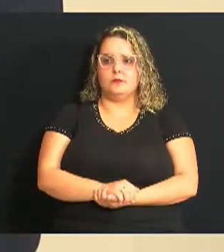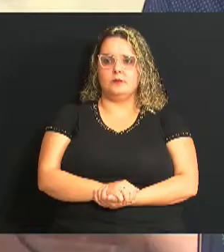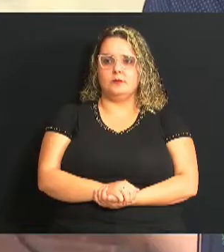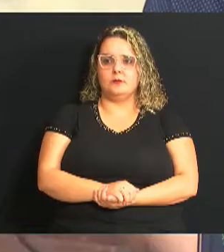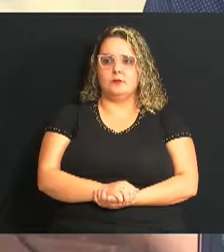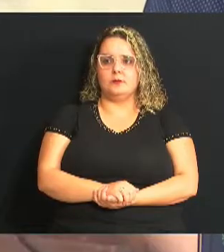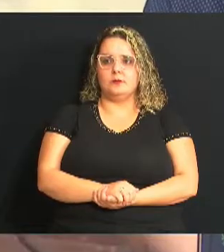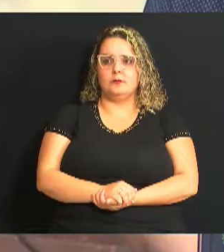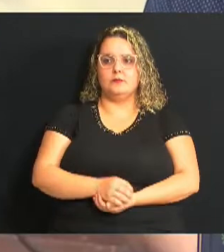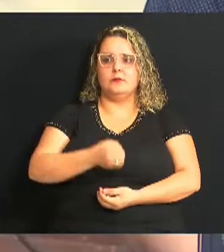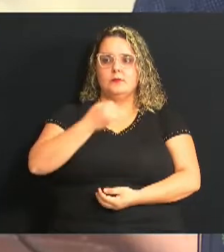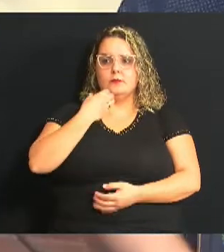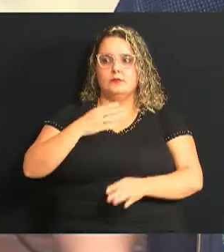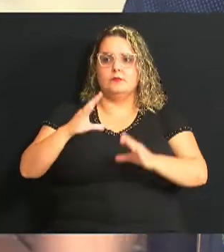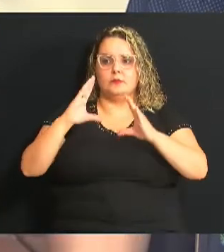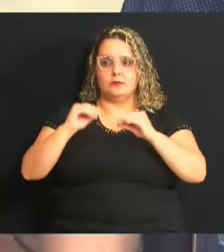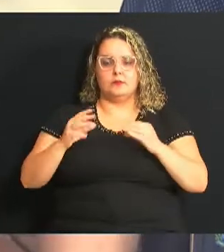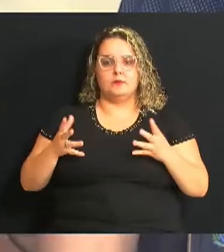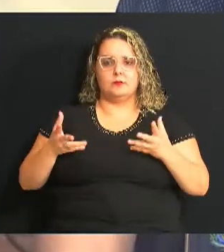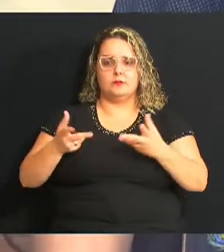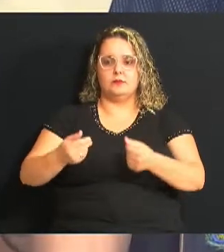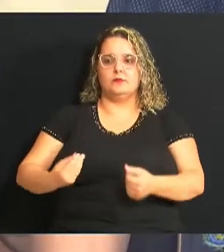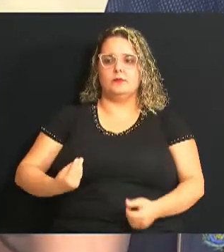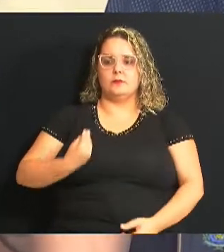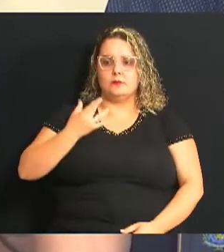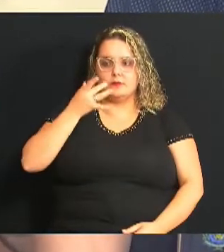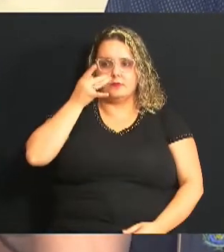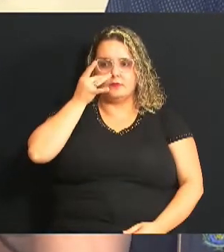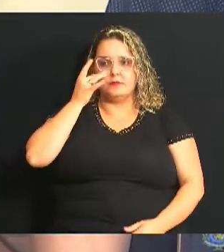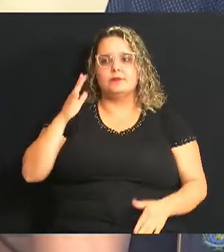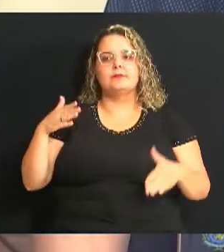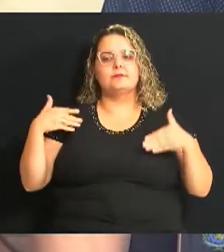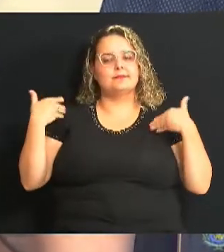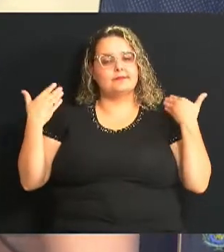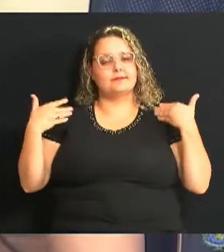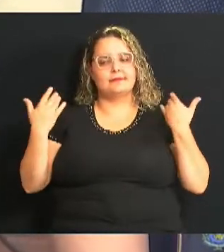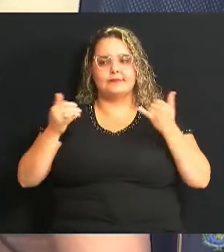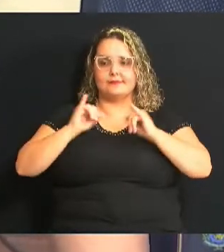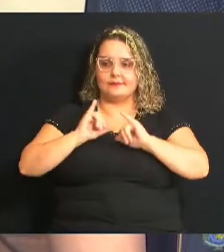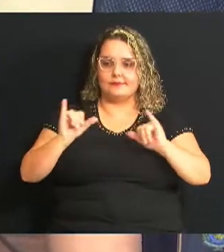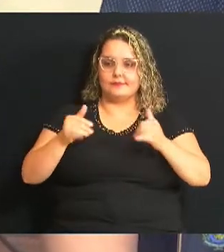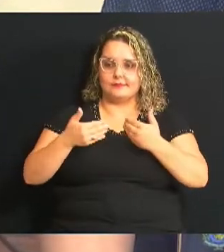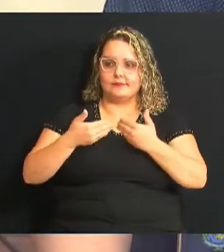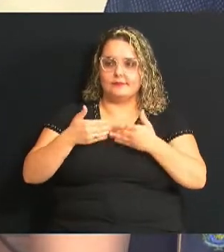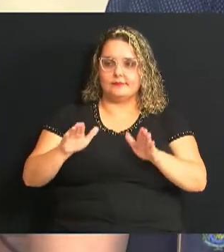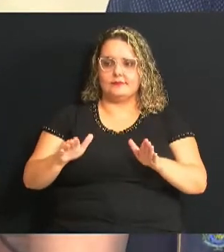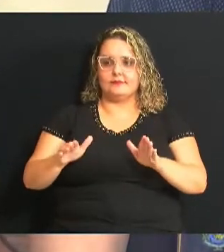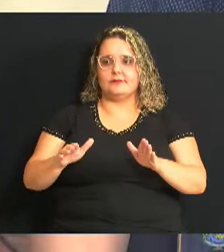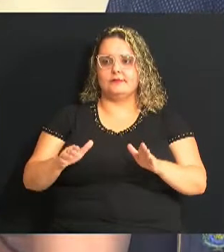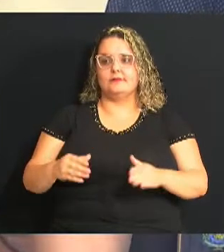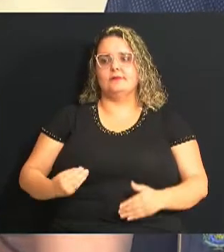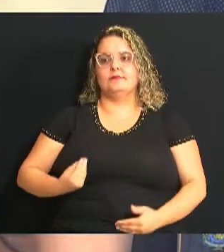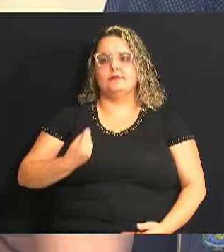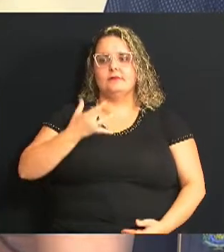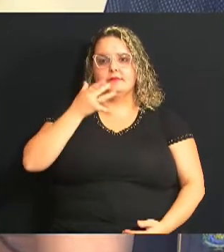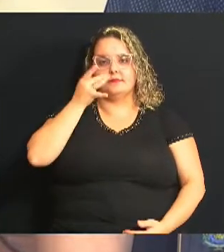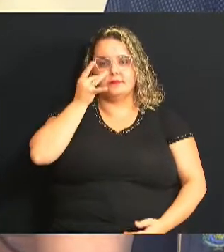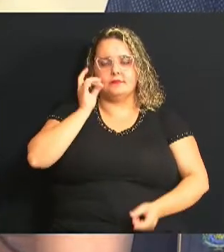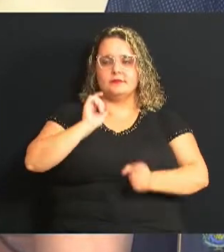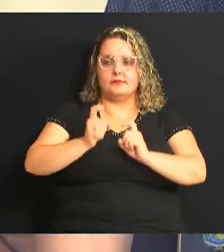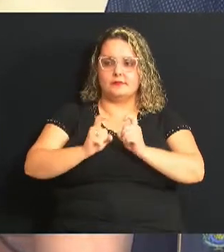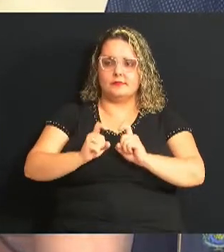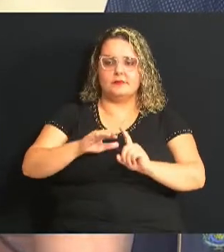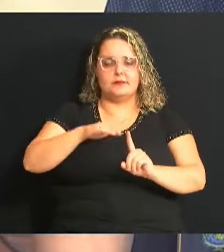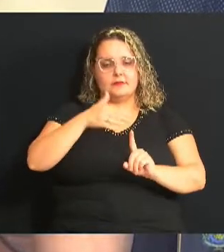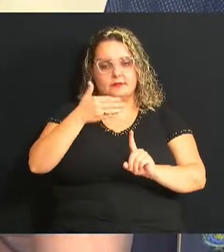Muito boa noite a todos os presentes. É com muita alegria que declaro aberta a presente reunião